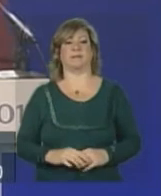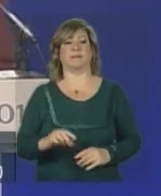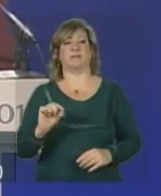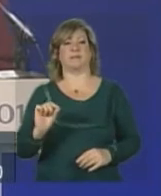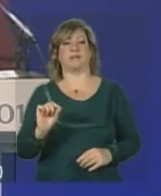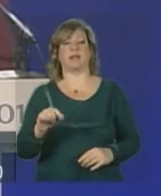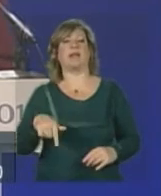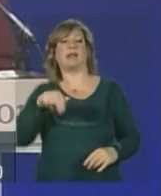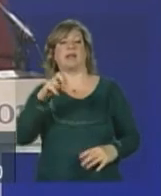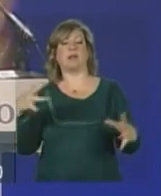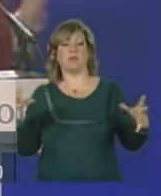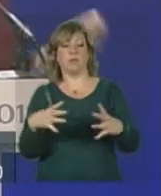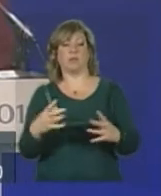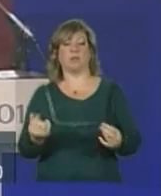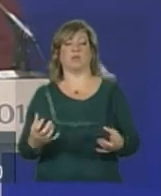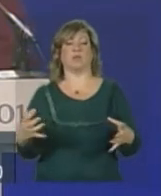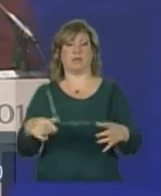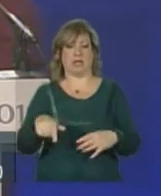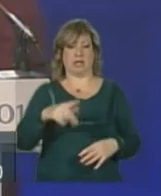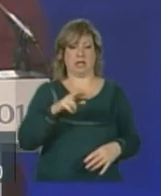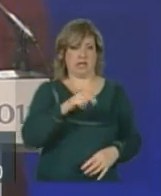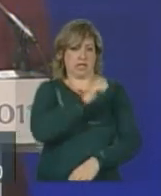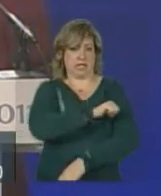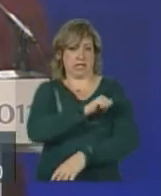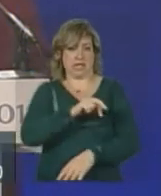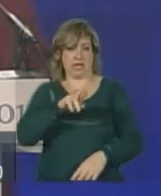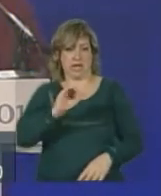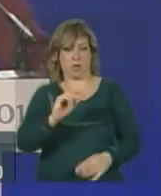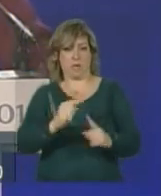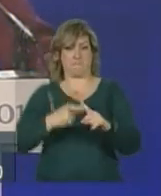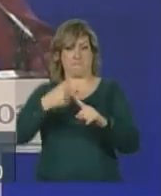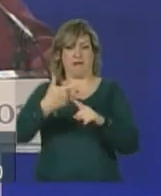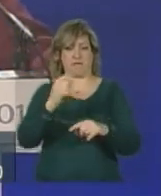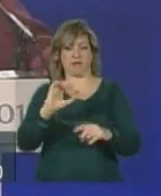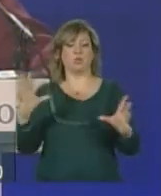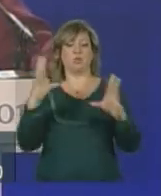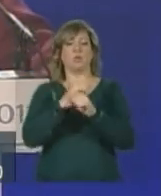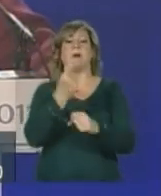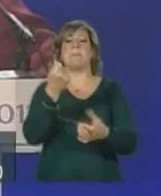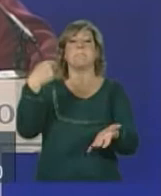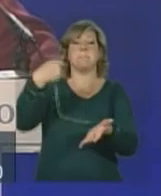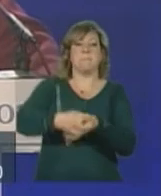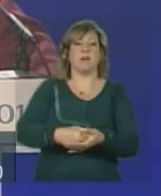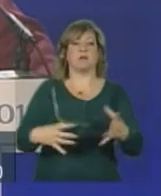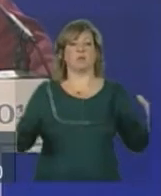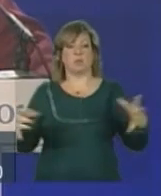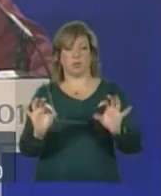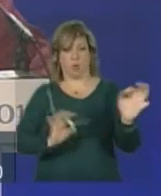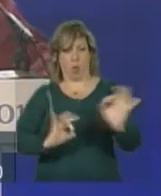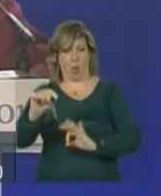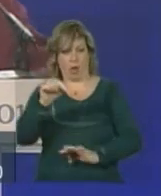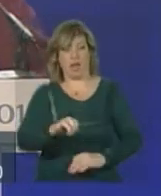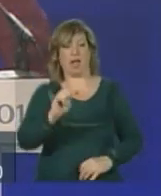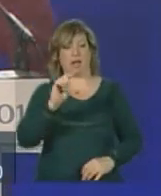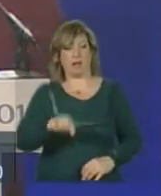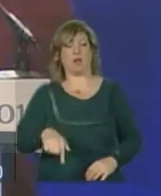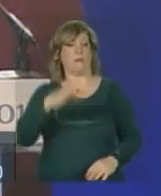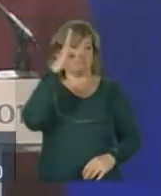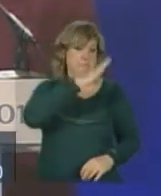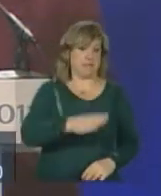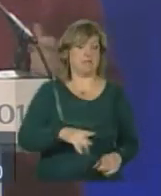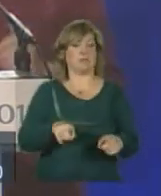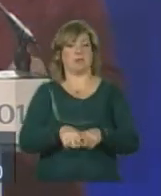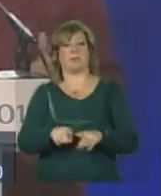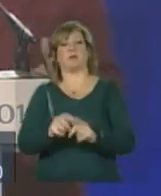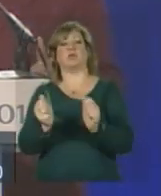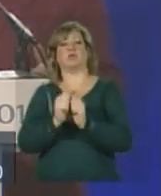Mais 20, o Brasil e a ONU, né? E houve, por parte de vários